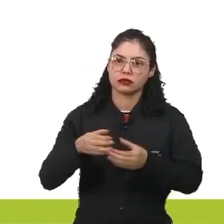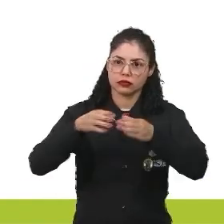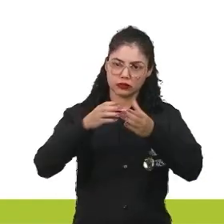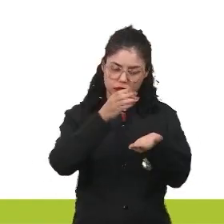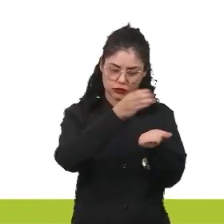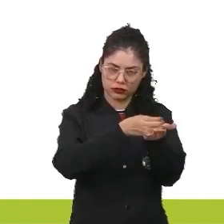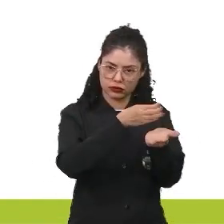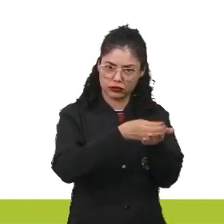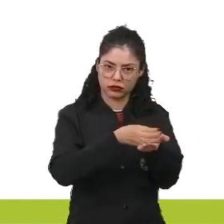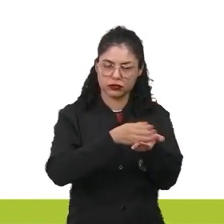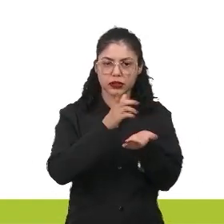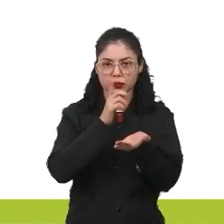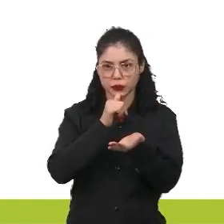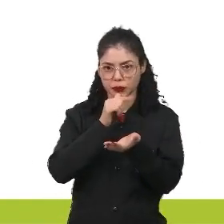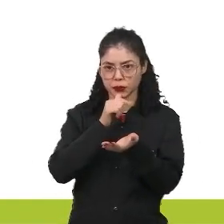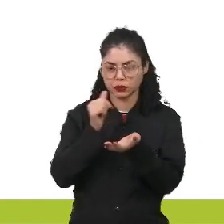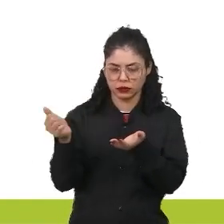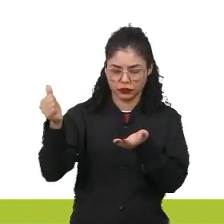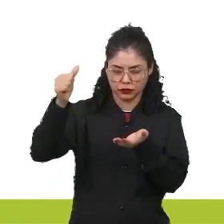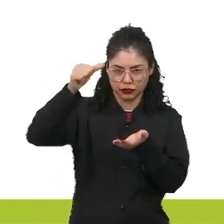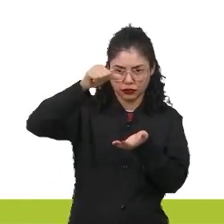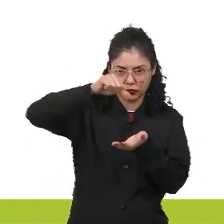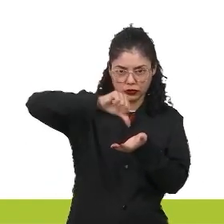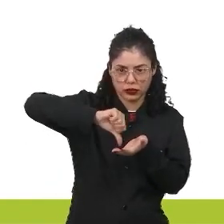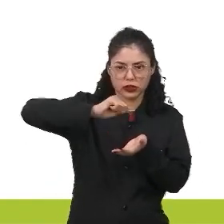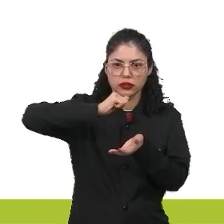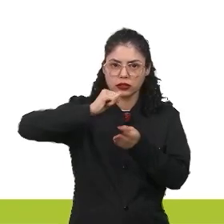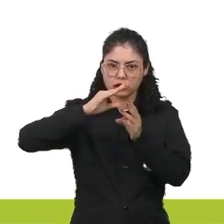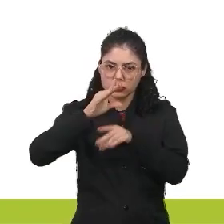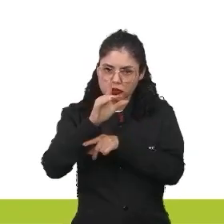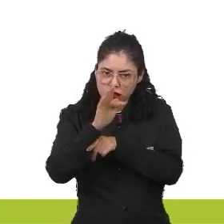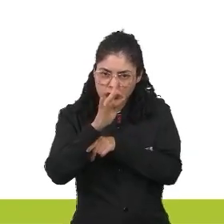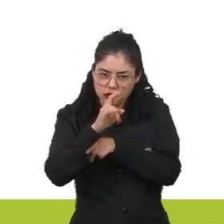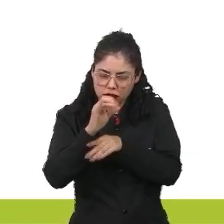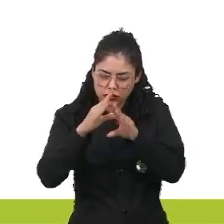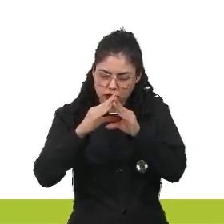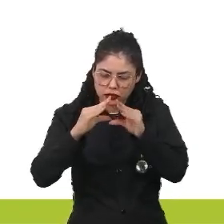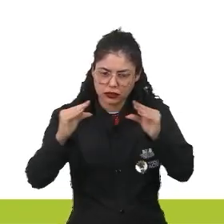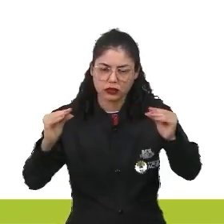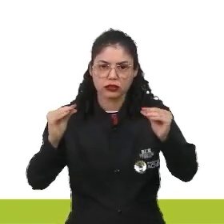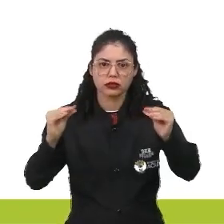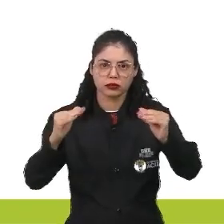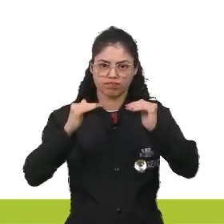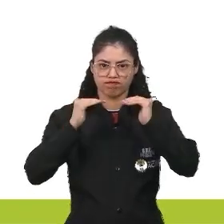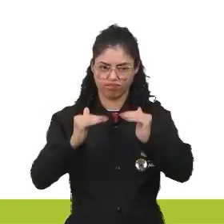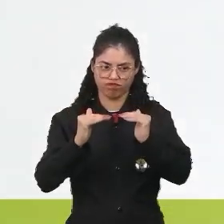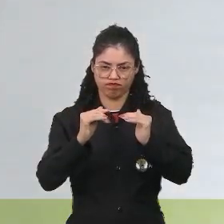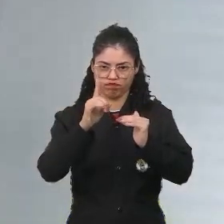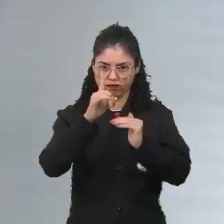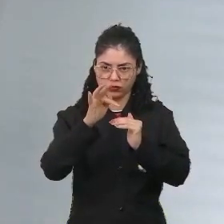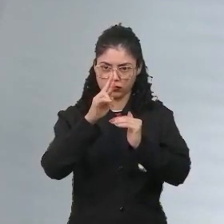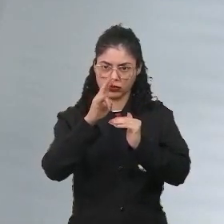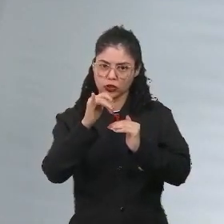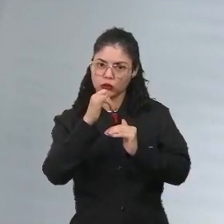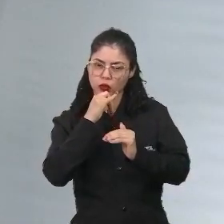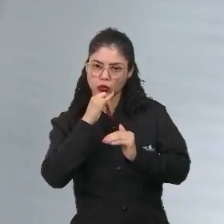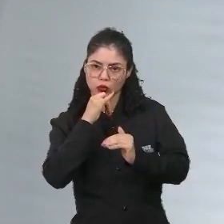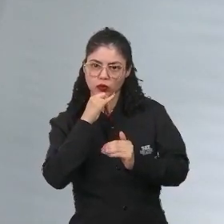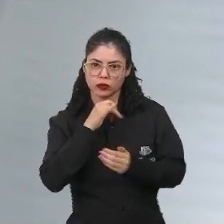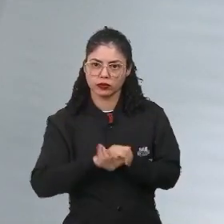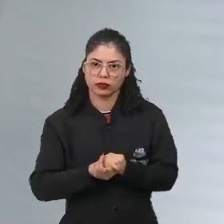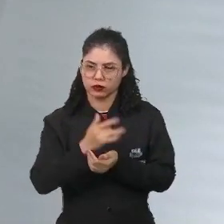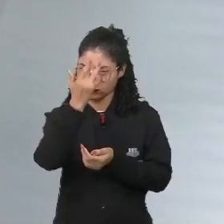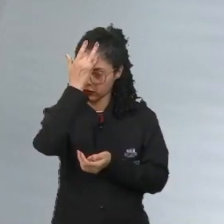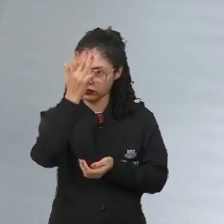recipiente um líquido que vai haver ali uma densidade intermediária. Um exemplo